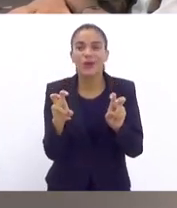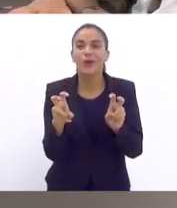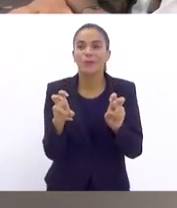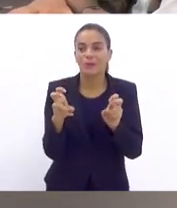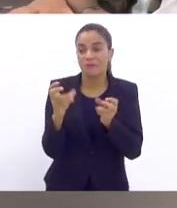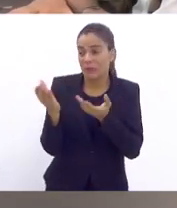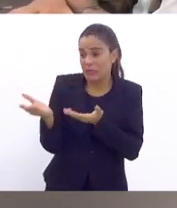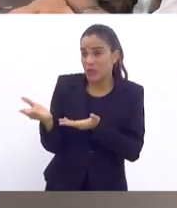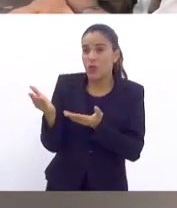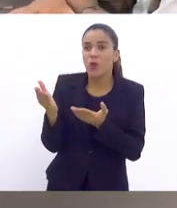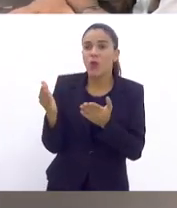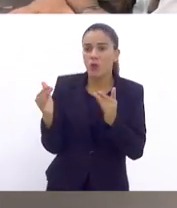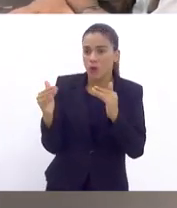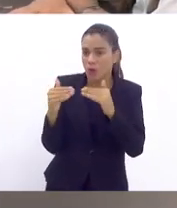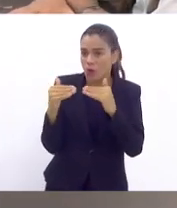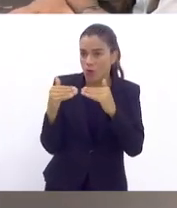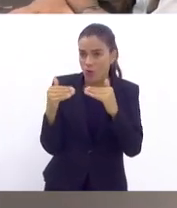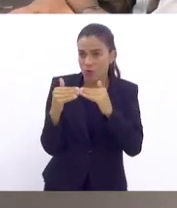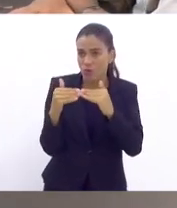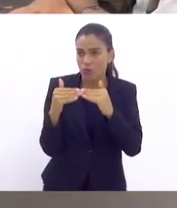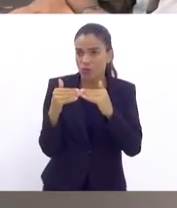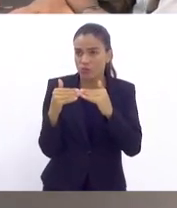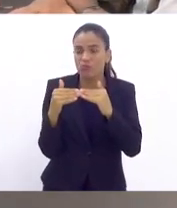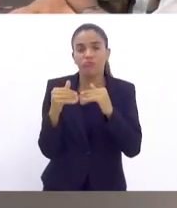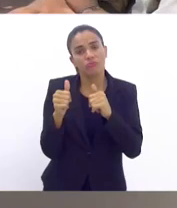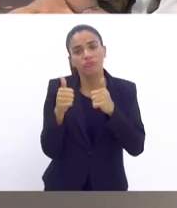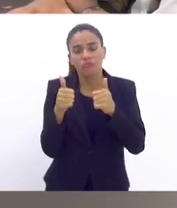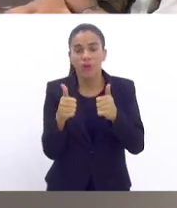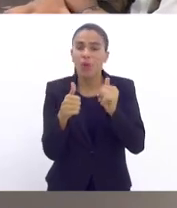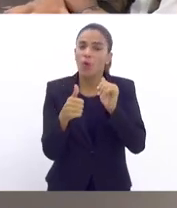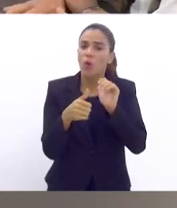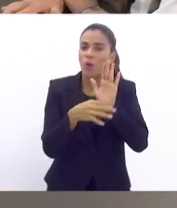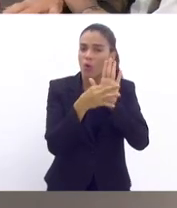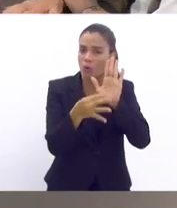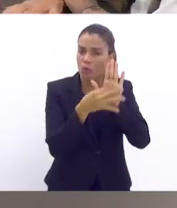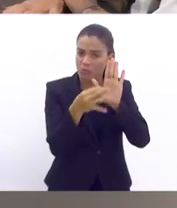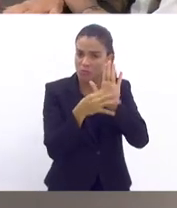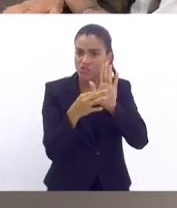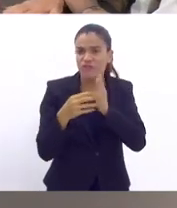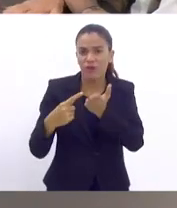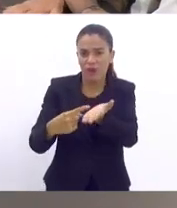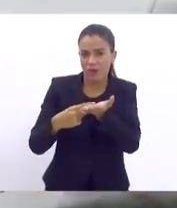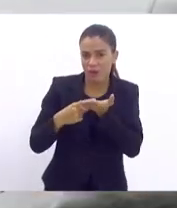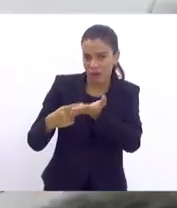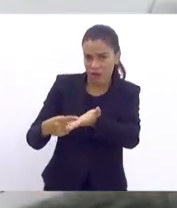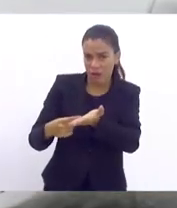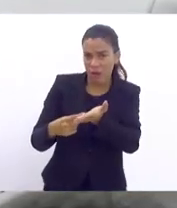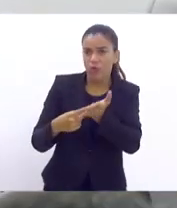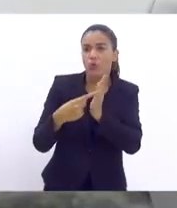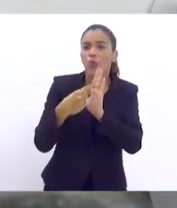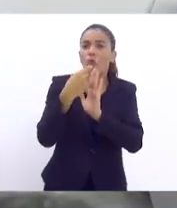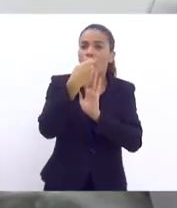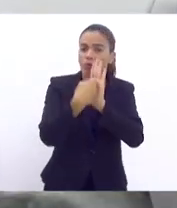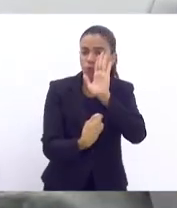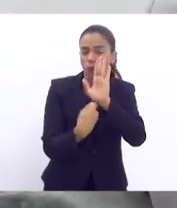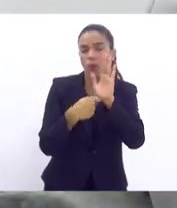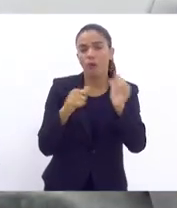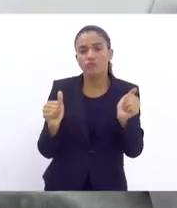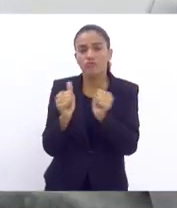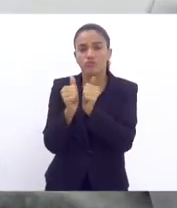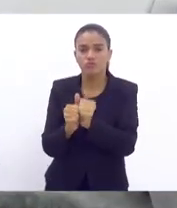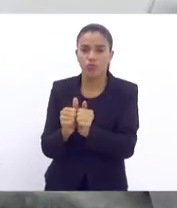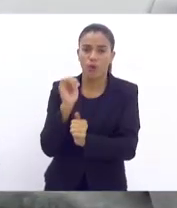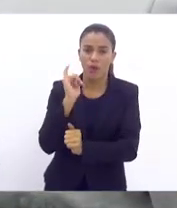concorda com parecia chegou num acordo com o relator então parecia que já foi acordado aí do autor com o relator e É de fato